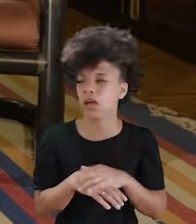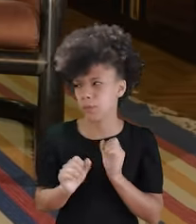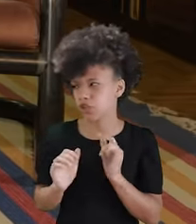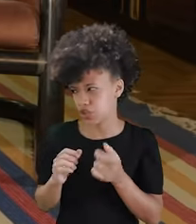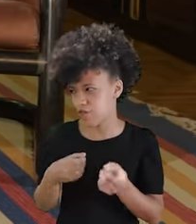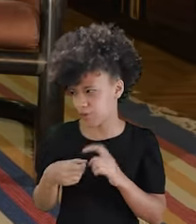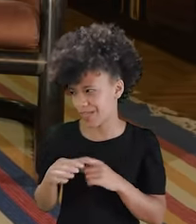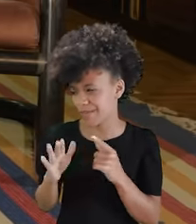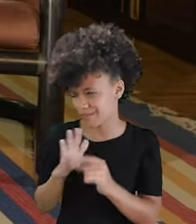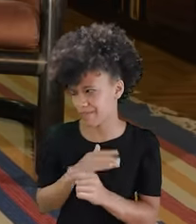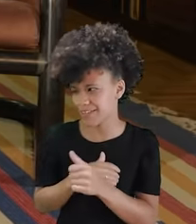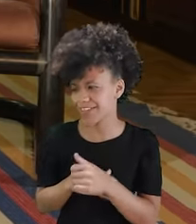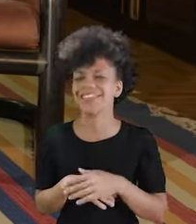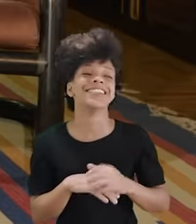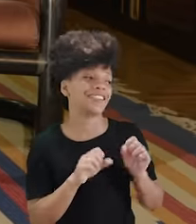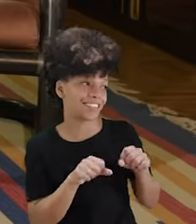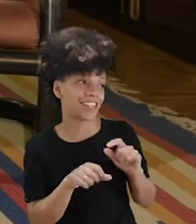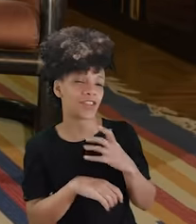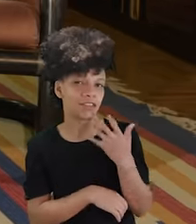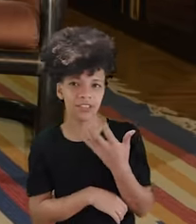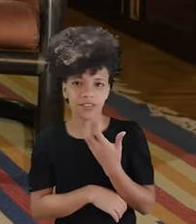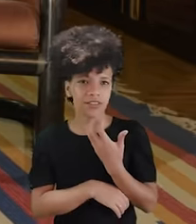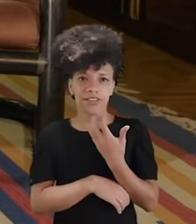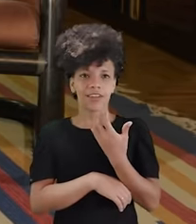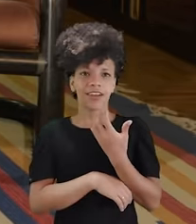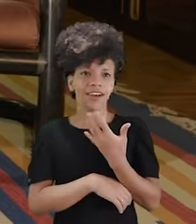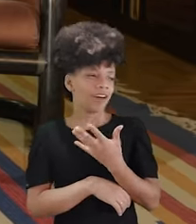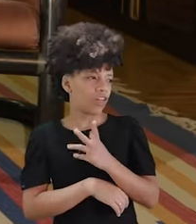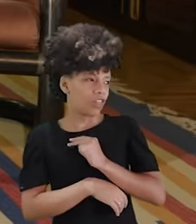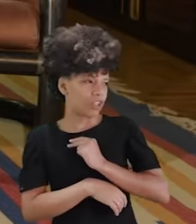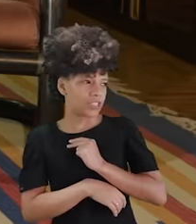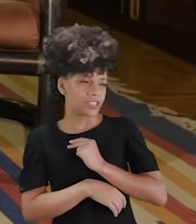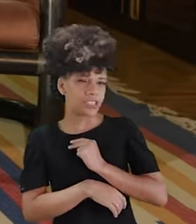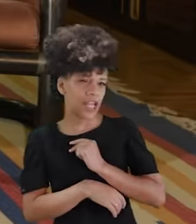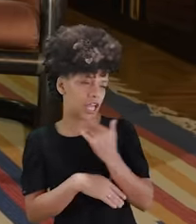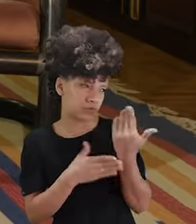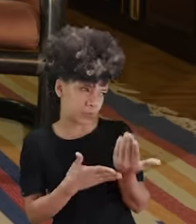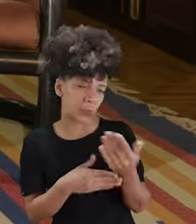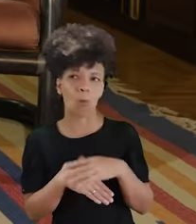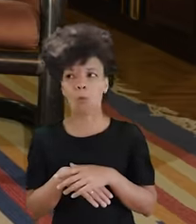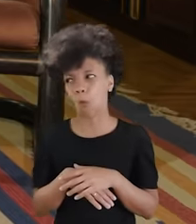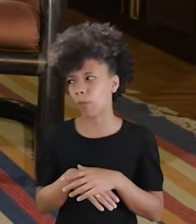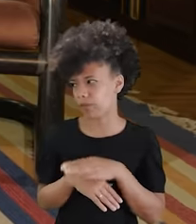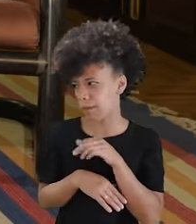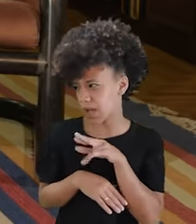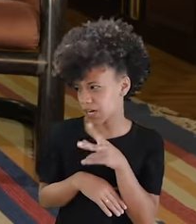ia você podia voltar para a terra então a gente se Encanta realmente né por aqueles